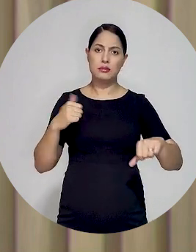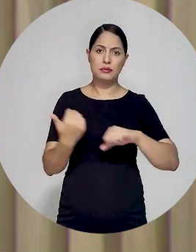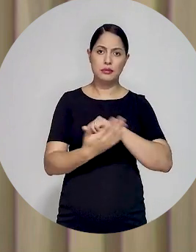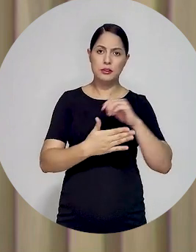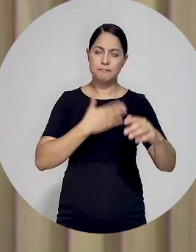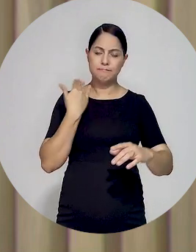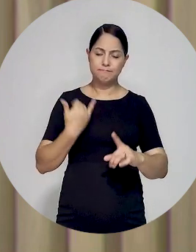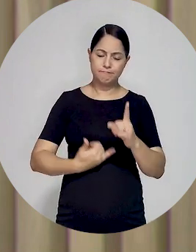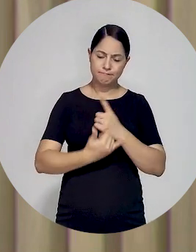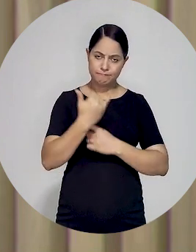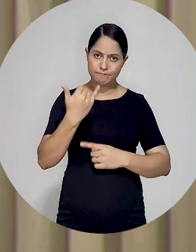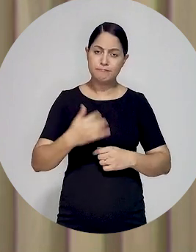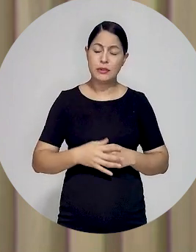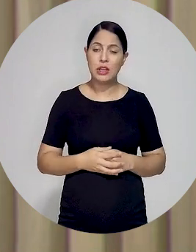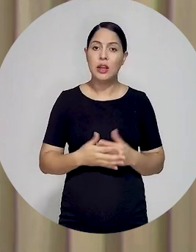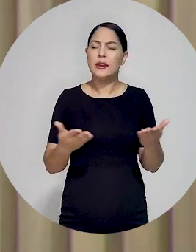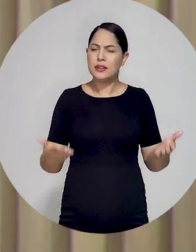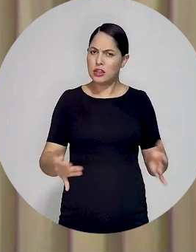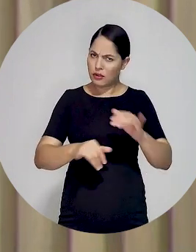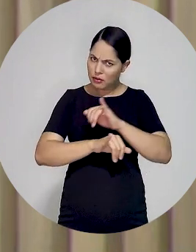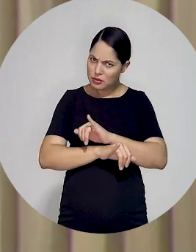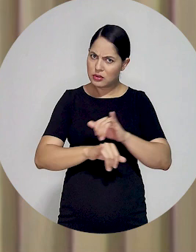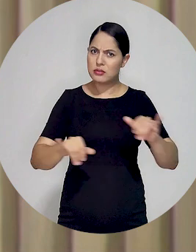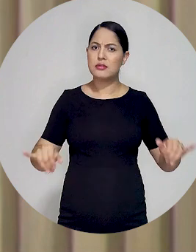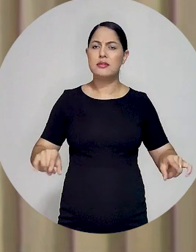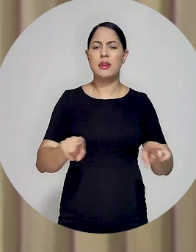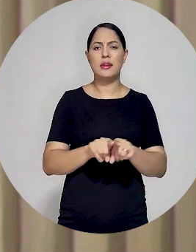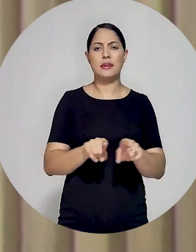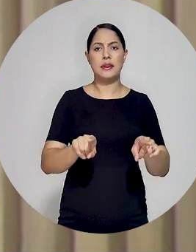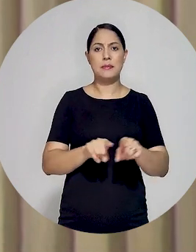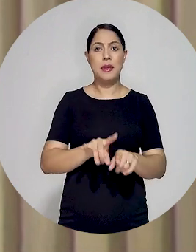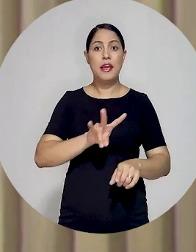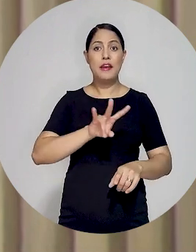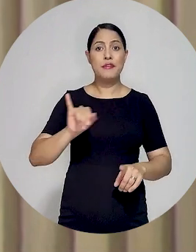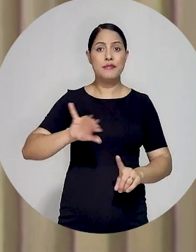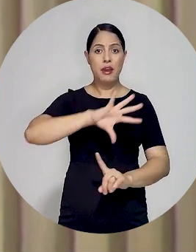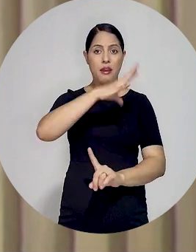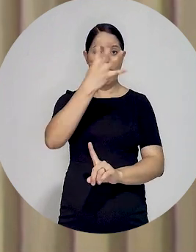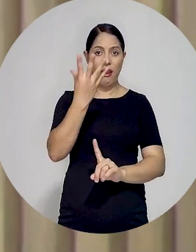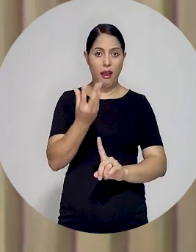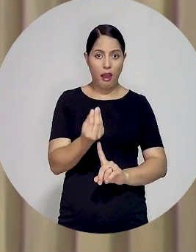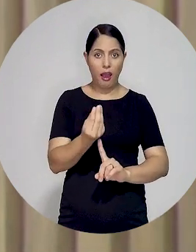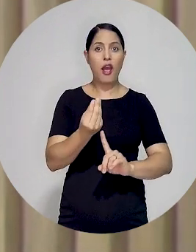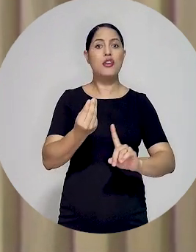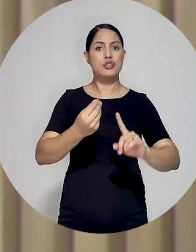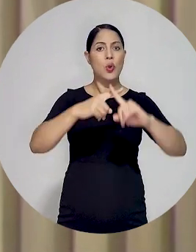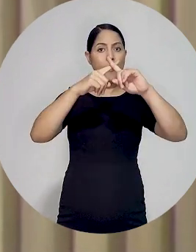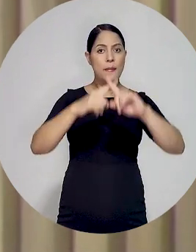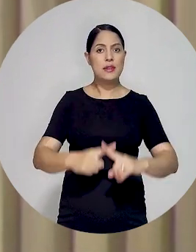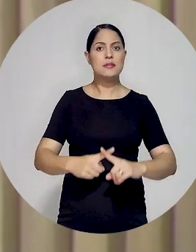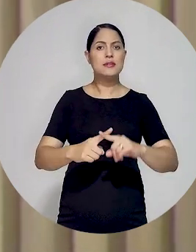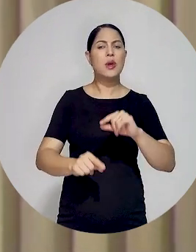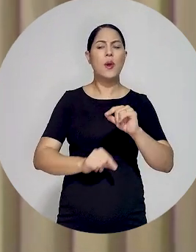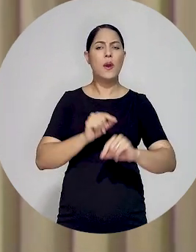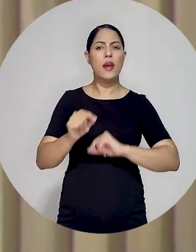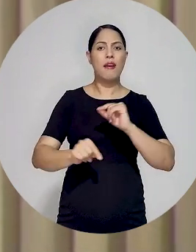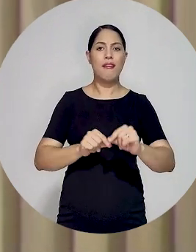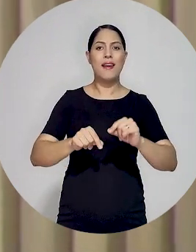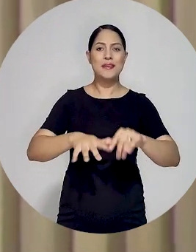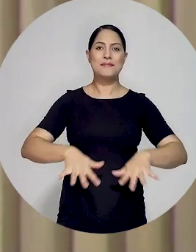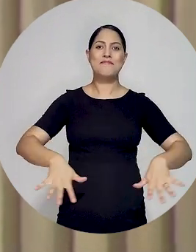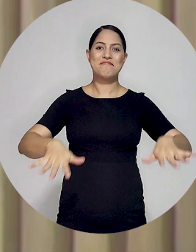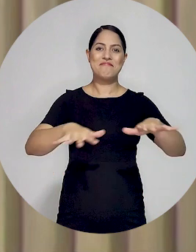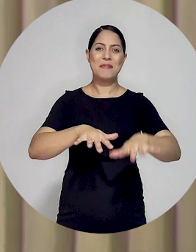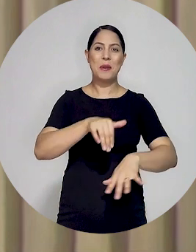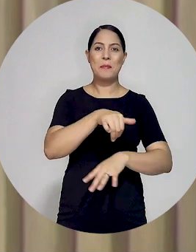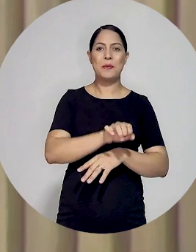Covid-19. Aproveito para anunciar que em breve lançaremos um concurso artístico para a escolha do monumento. Será um momento